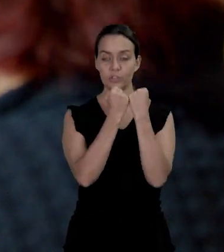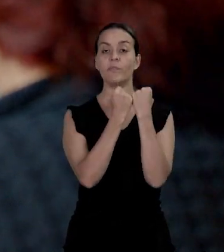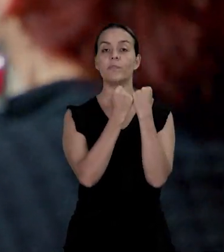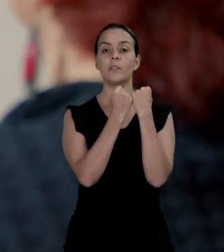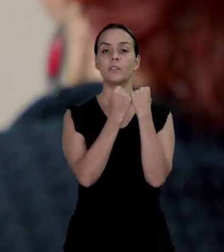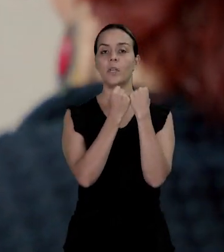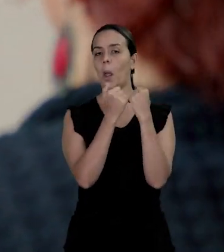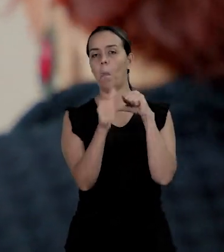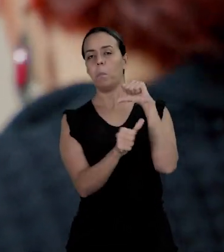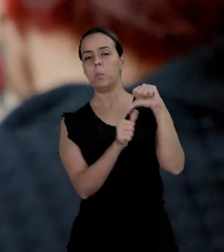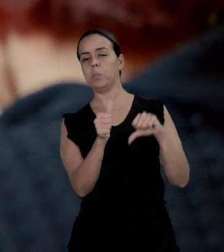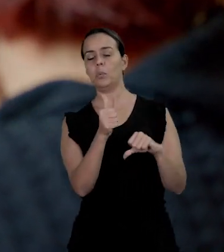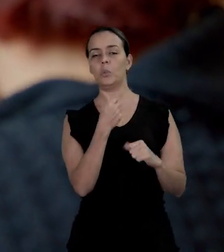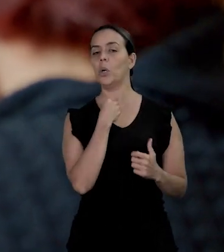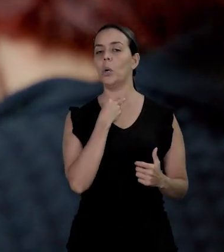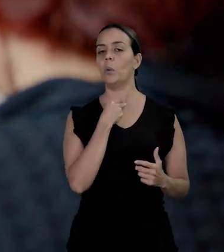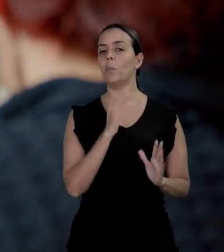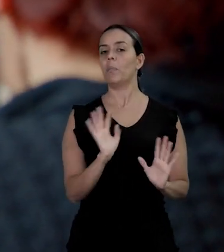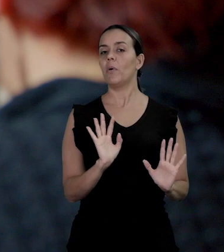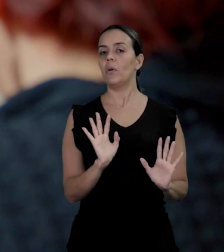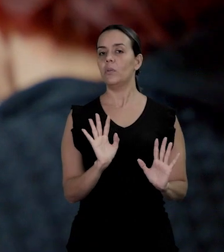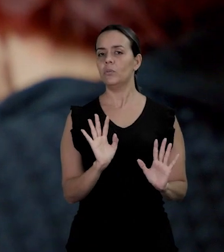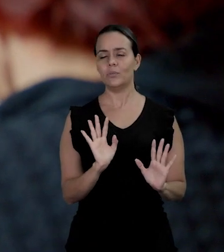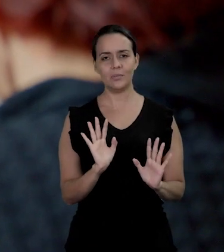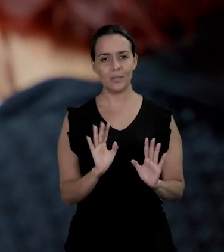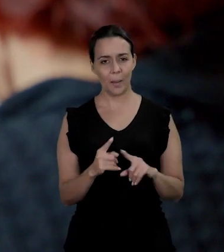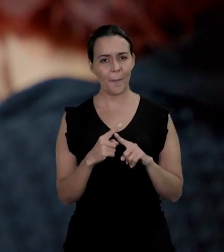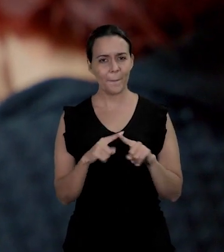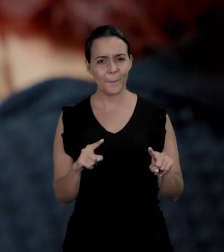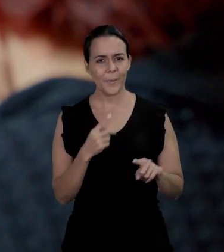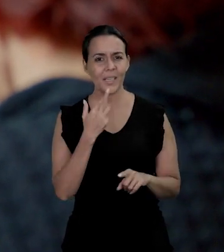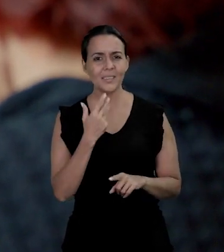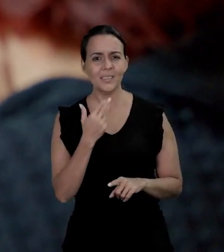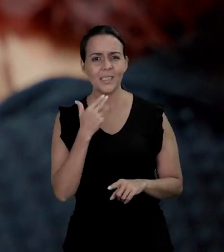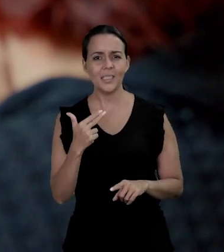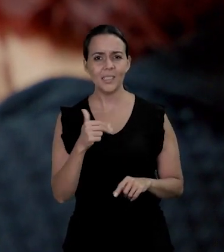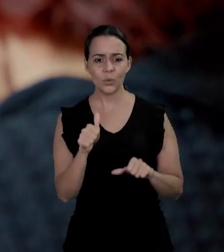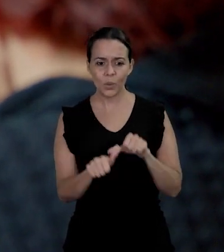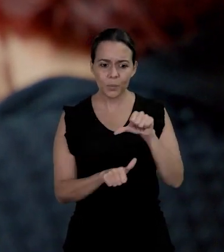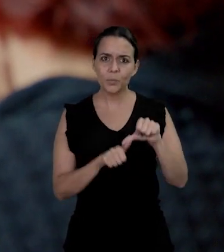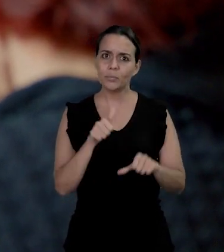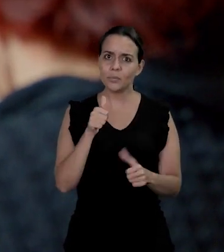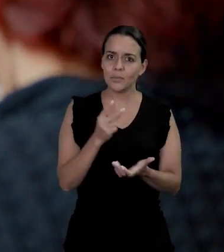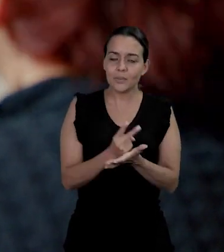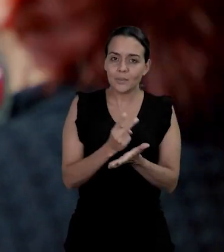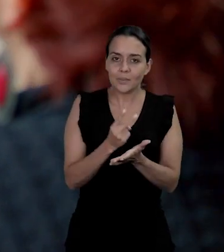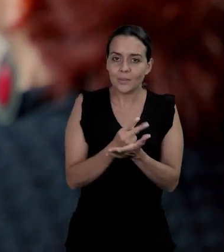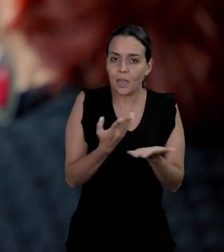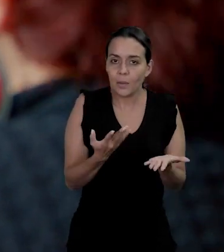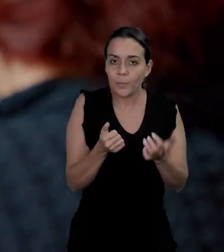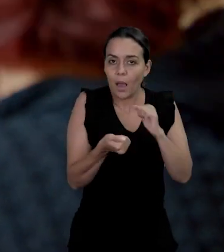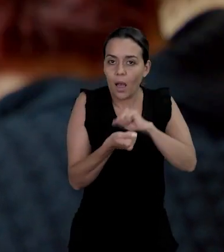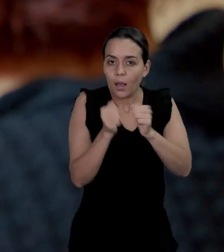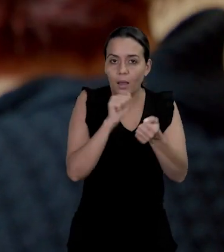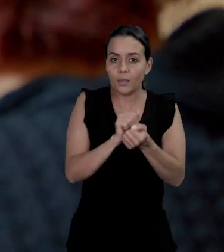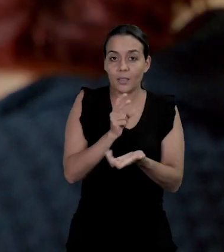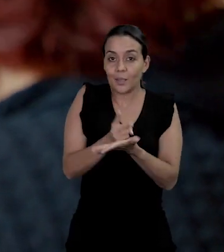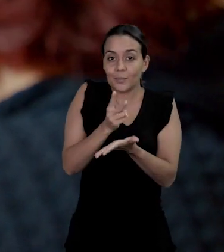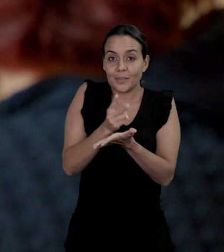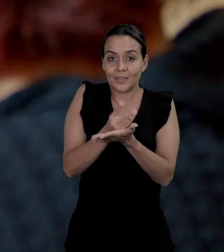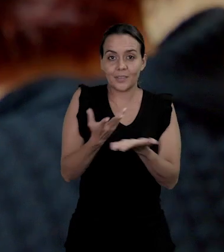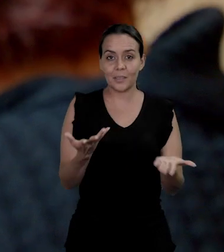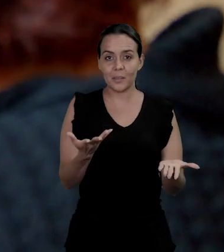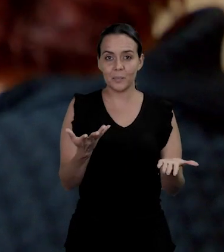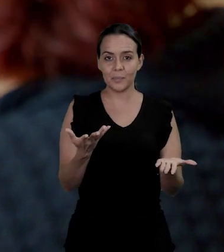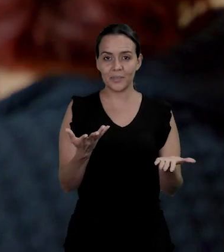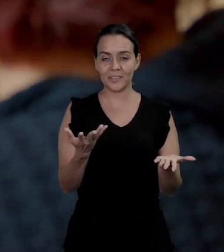língua, sendo que a língua é algo que está em mudança o tempo todo e ela vai se adequando às necessidades que são